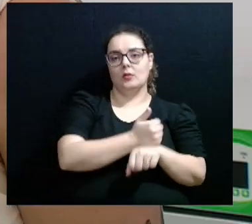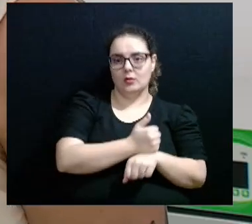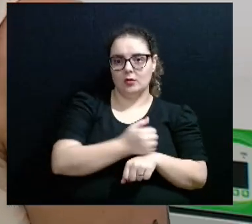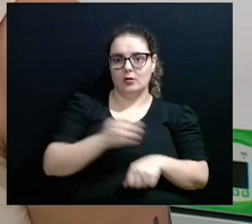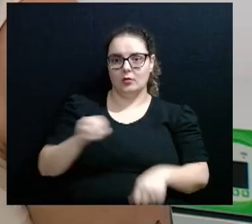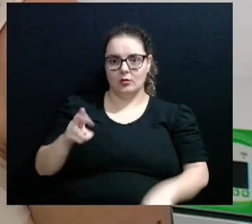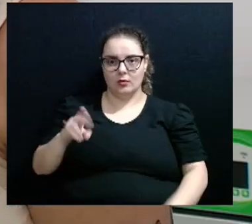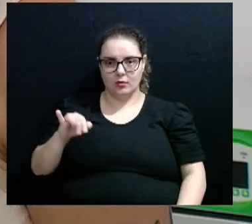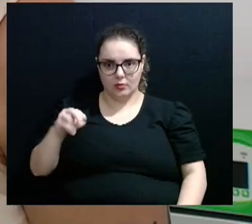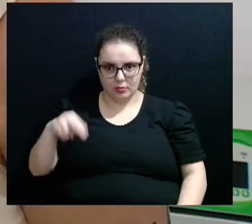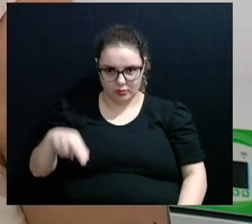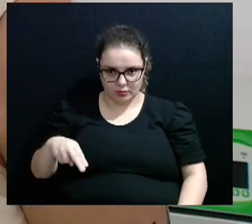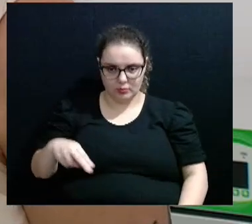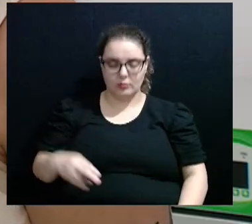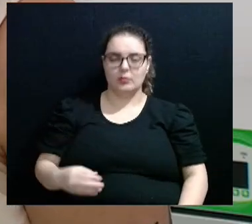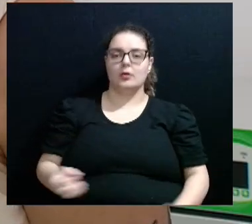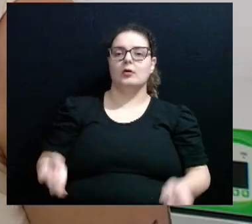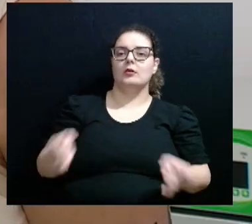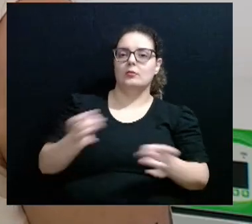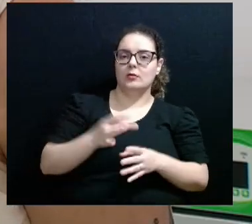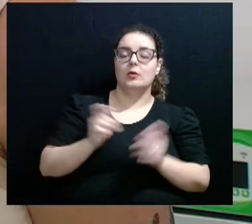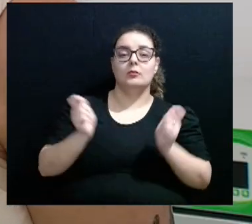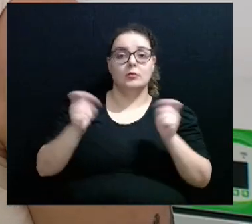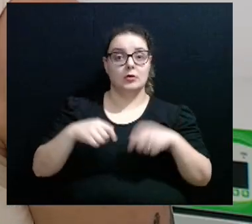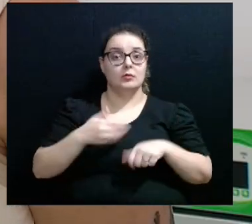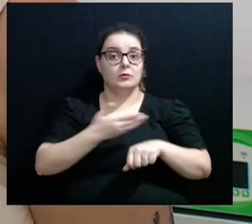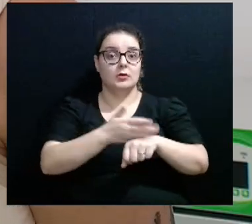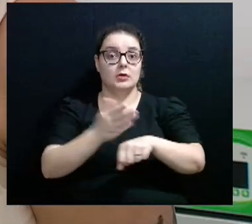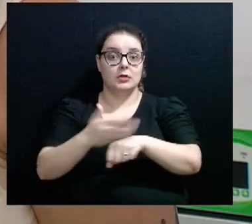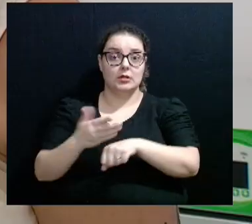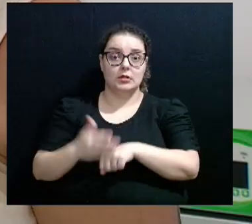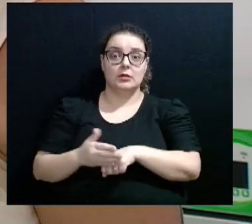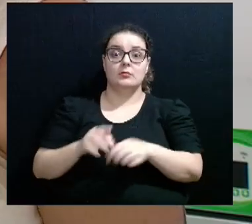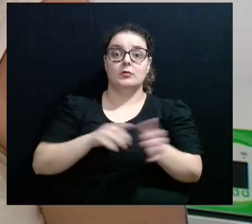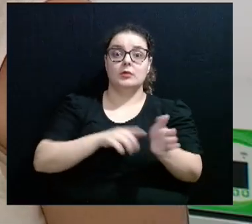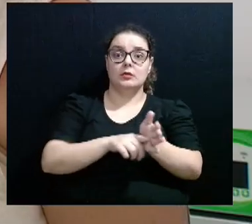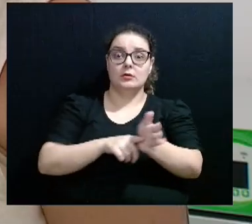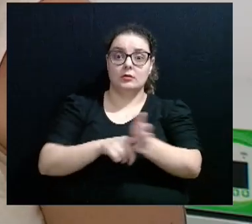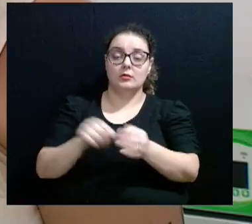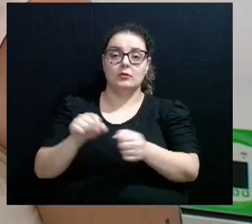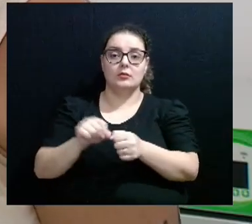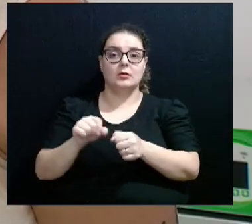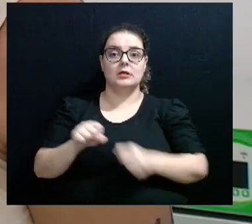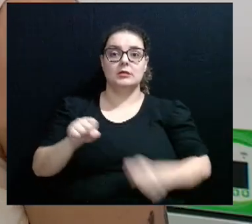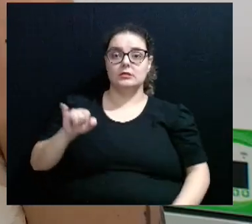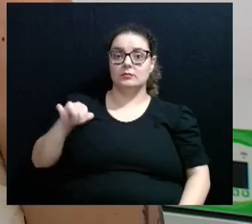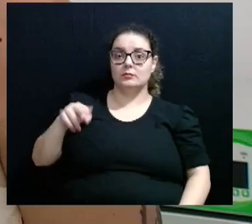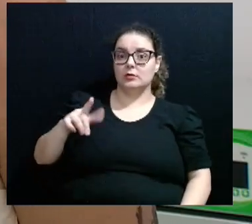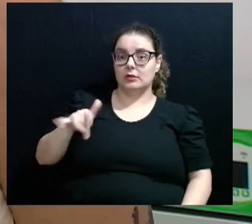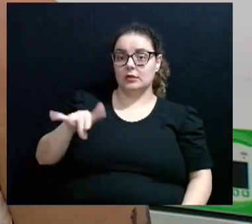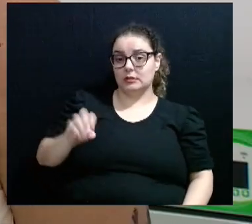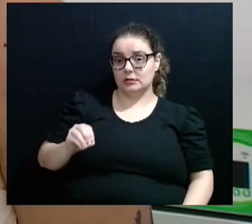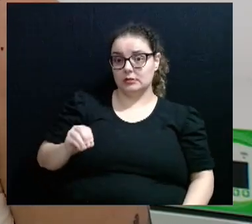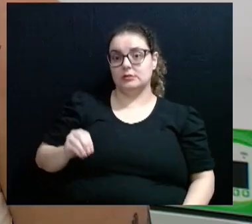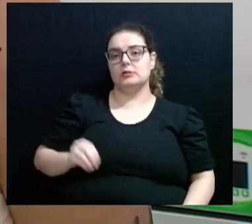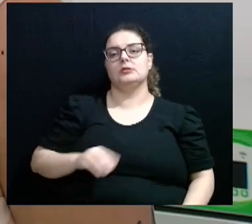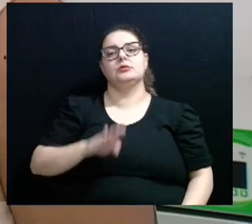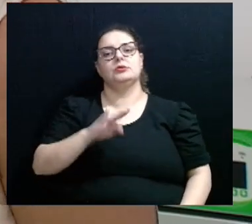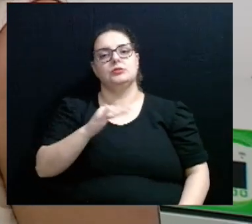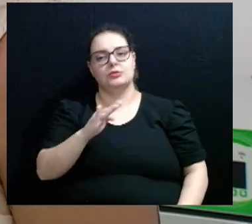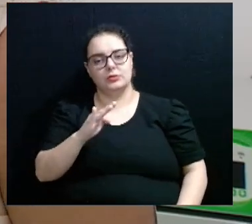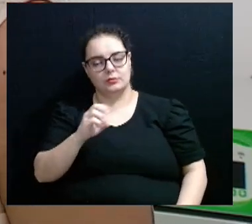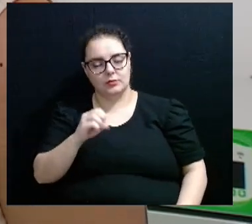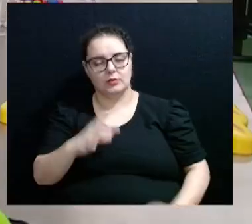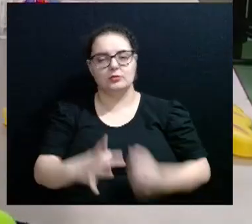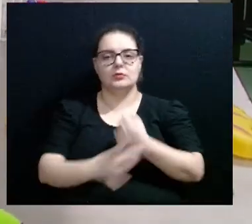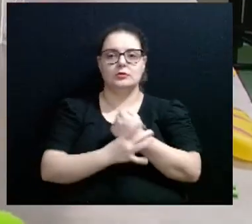é possível treinar pesquisadores aqui, fazer simulações, tanto em nível de biossegurança 3 quanto em nível de